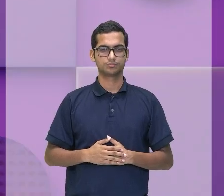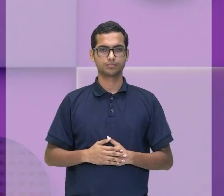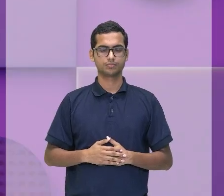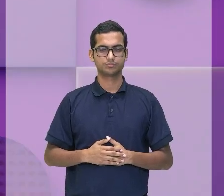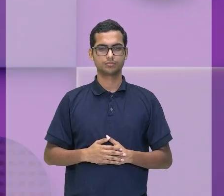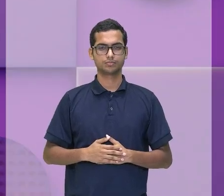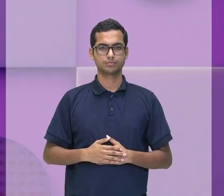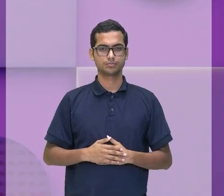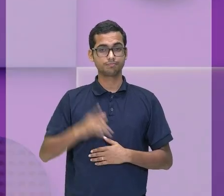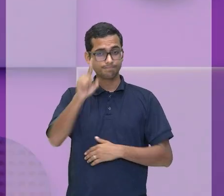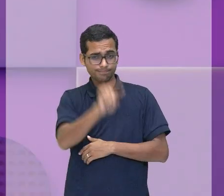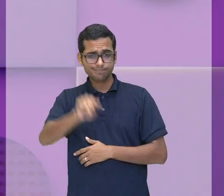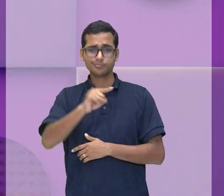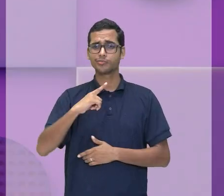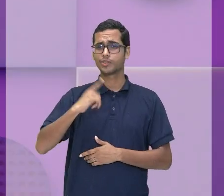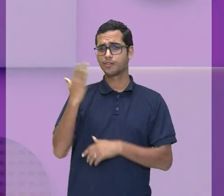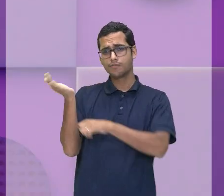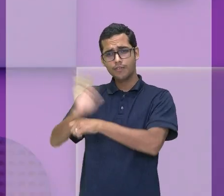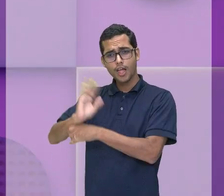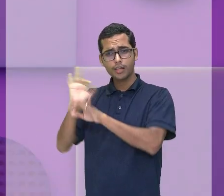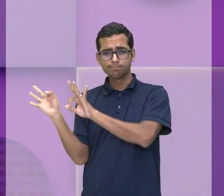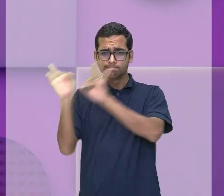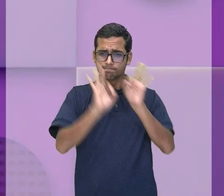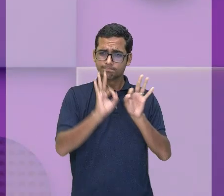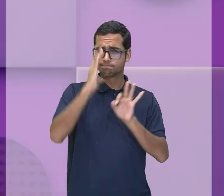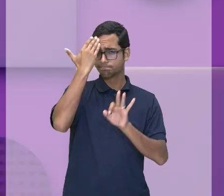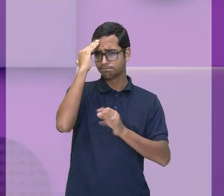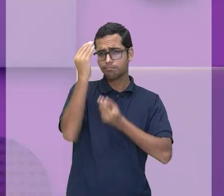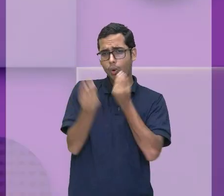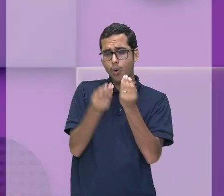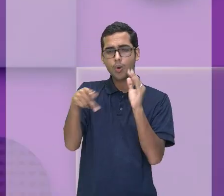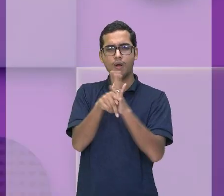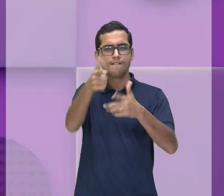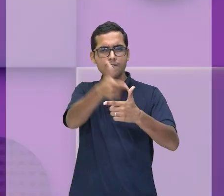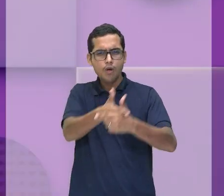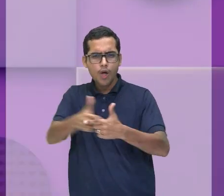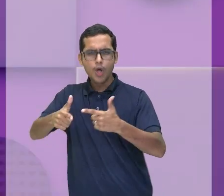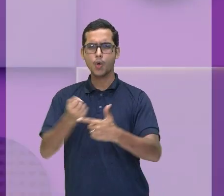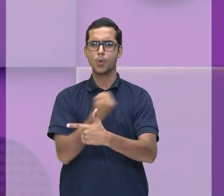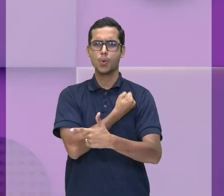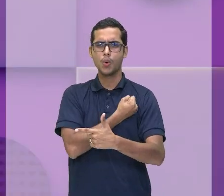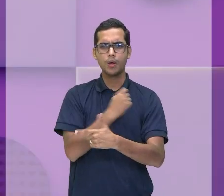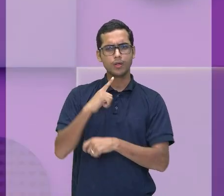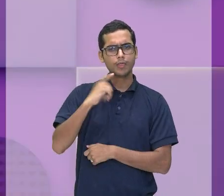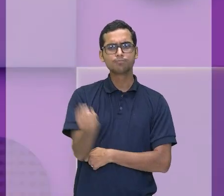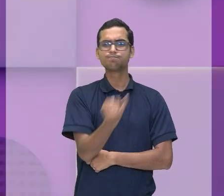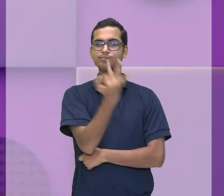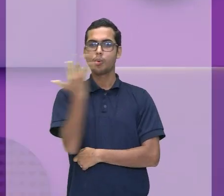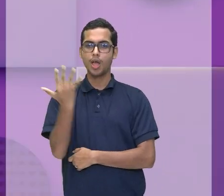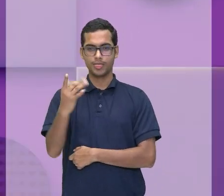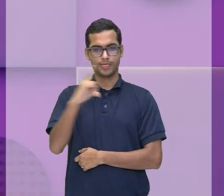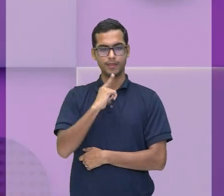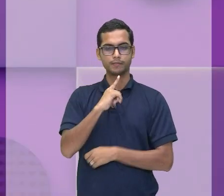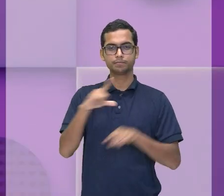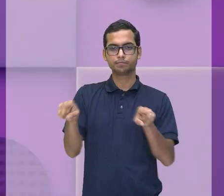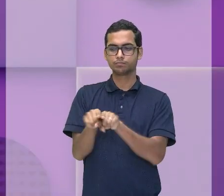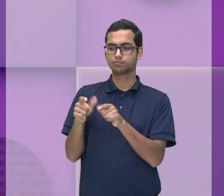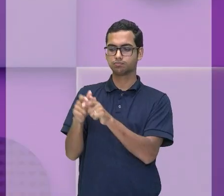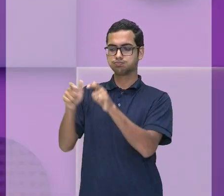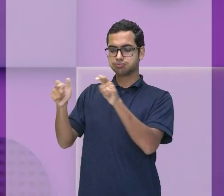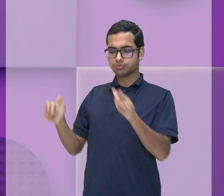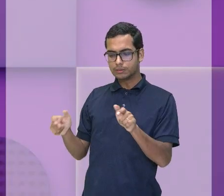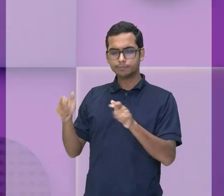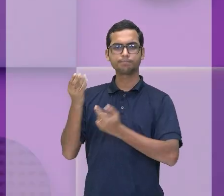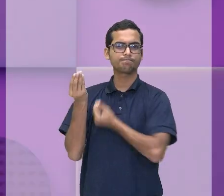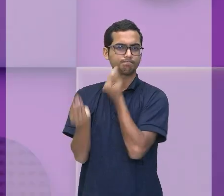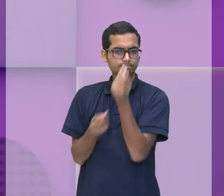E aí, conseguindo entender como é que funcionam os nossos divisores? Imagina que você tem uma quantidade grande. E aí, essa quantidade grande